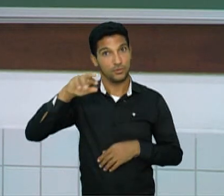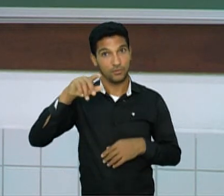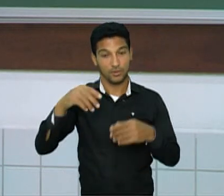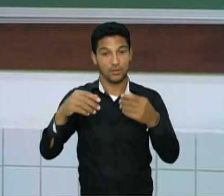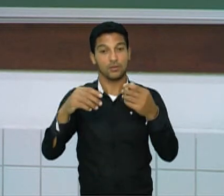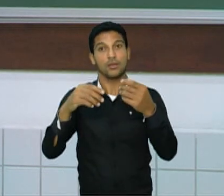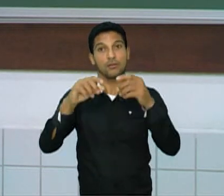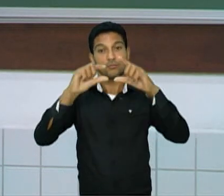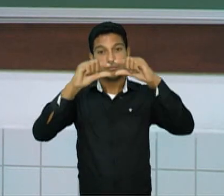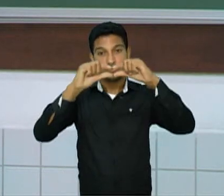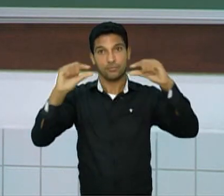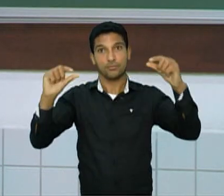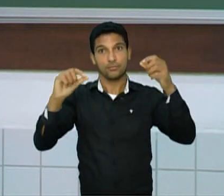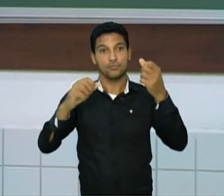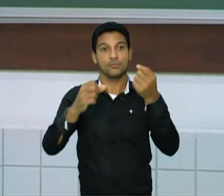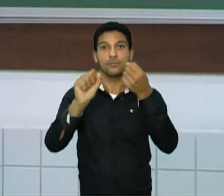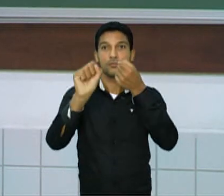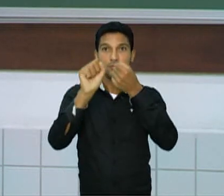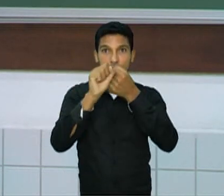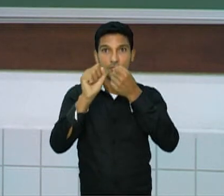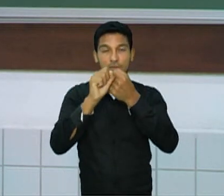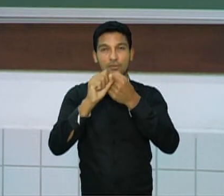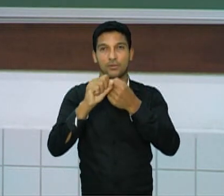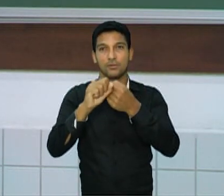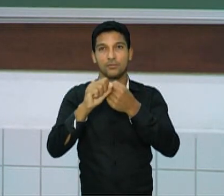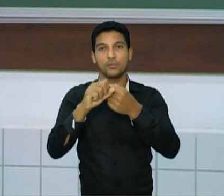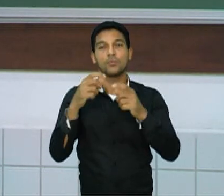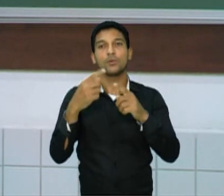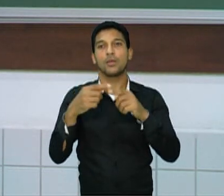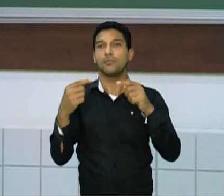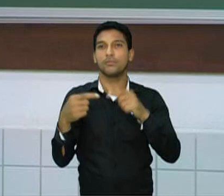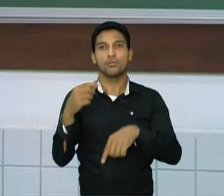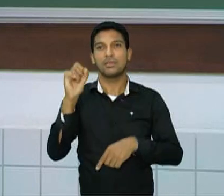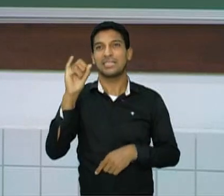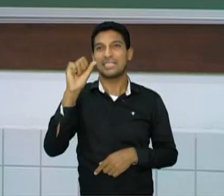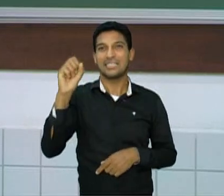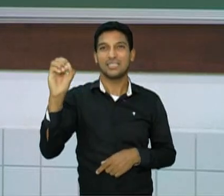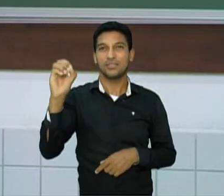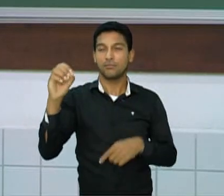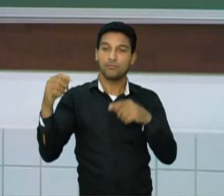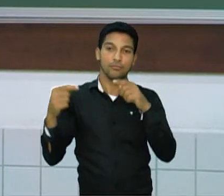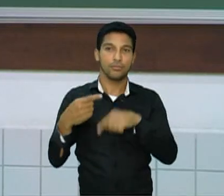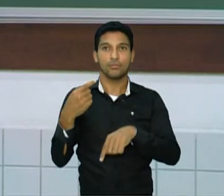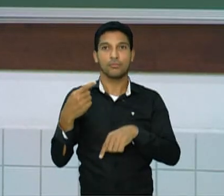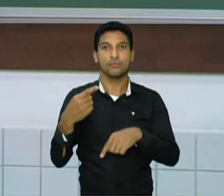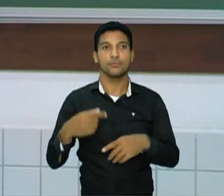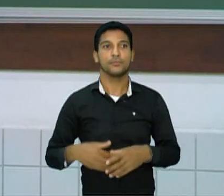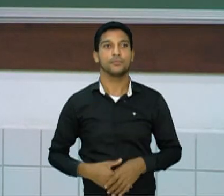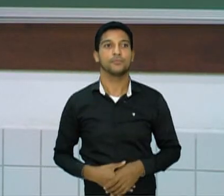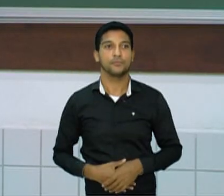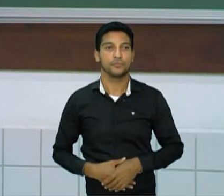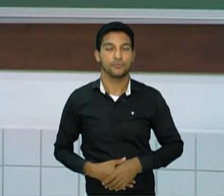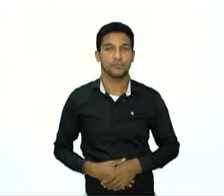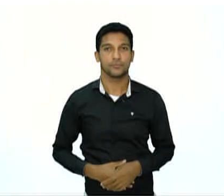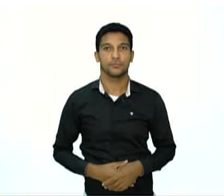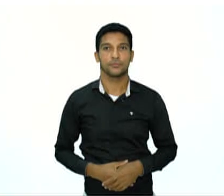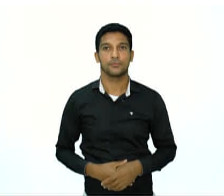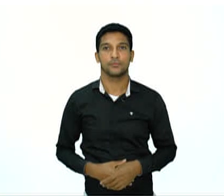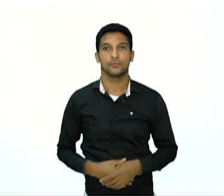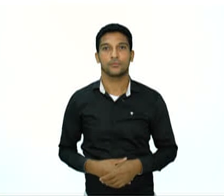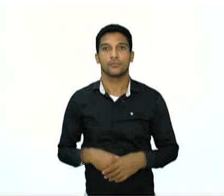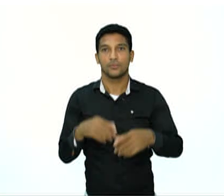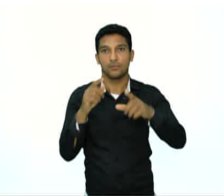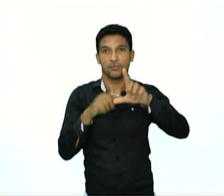não deu certo? Você colocou isso. Se não é substantiva, ela não aceita. Não dá certo, fica feio. Letra D. A